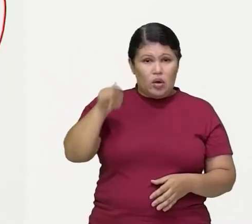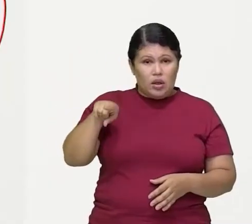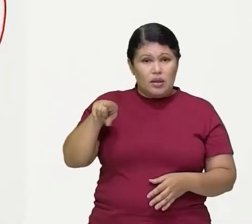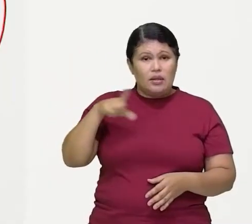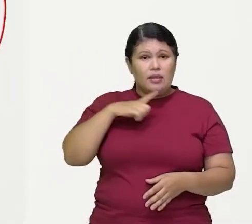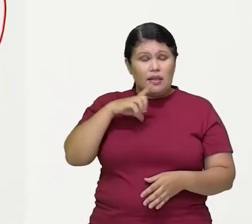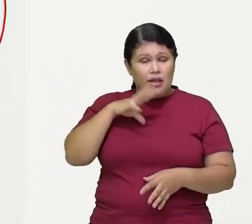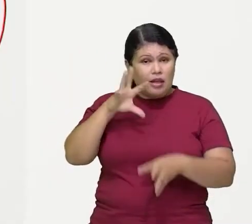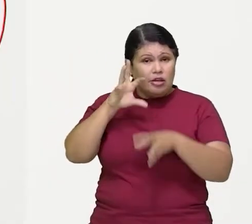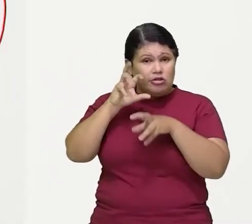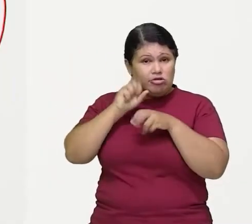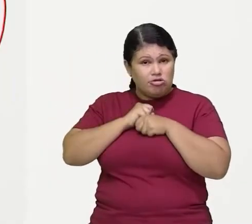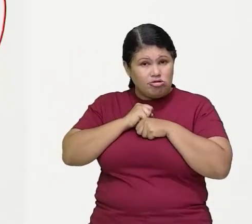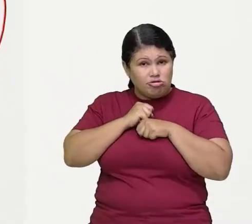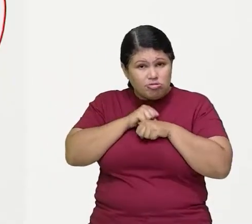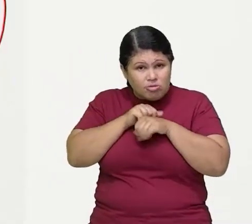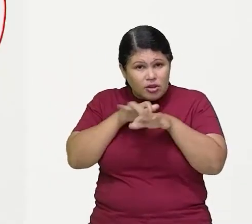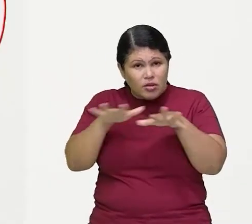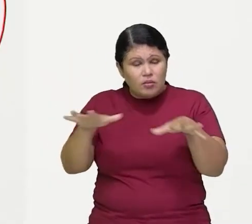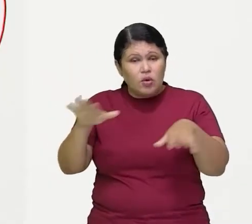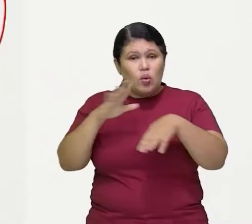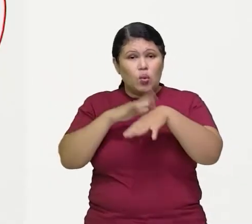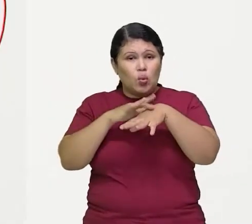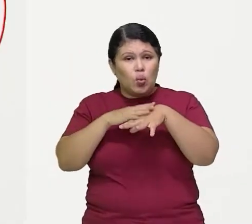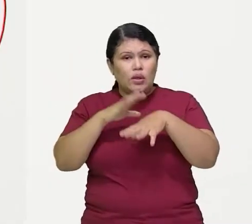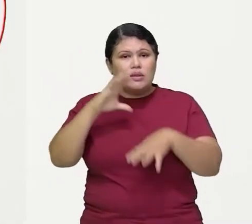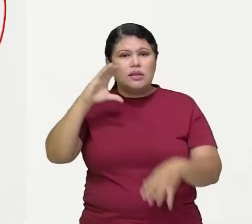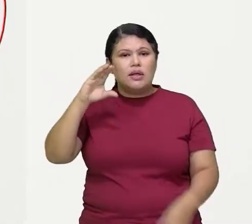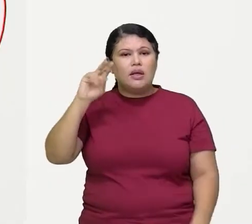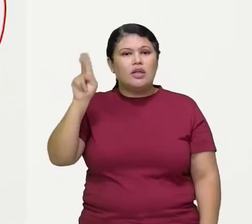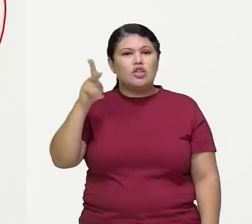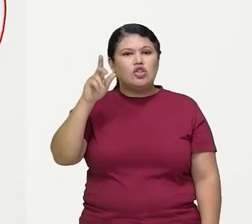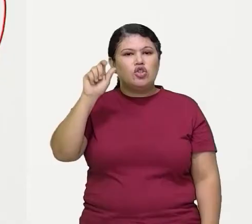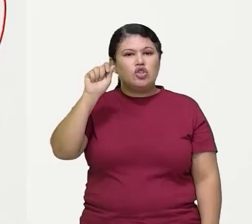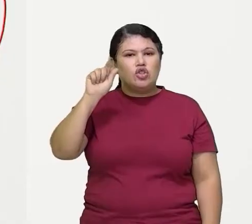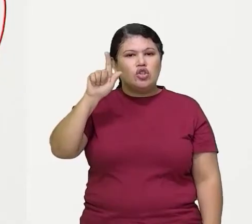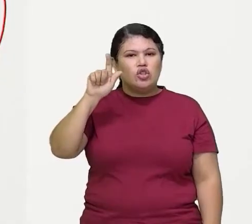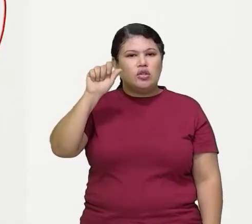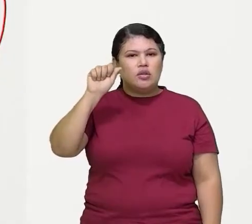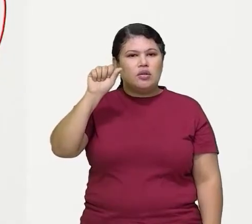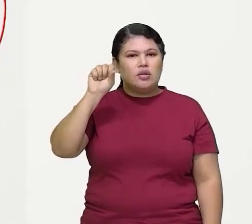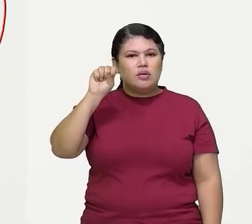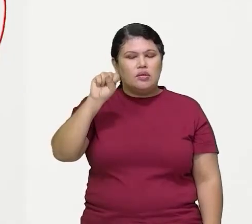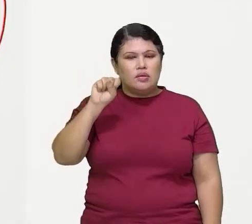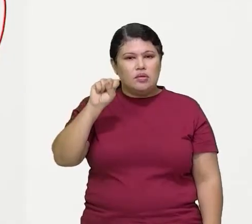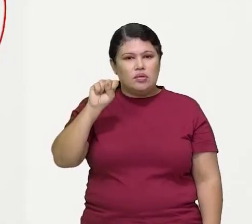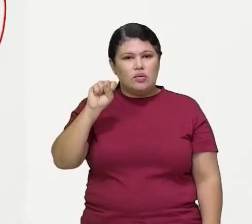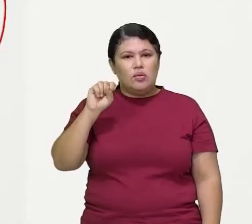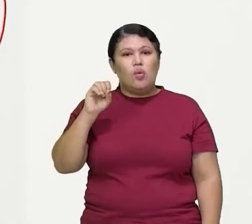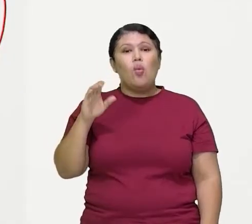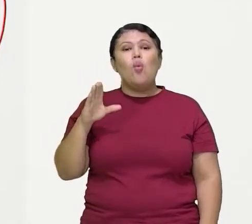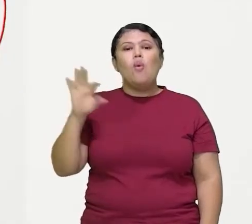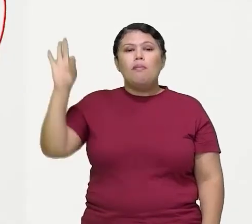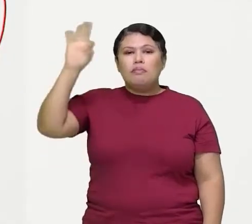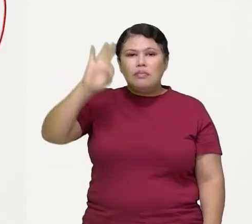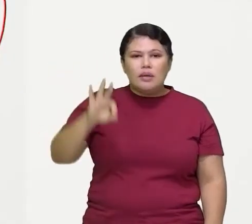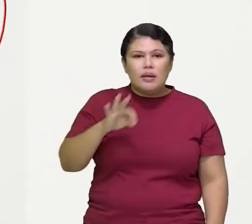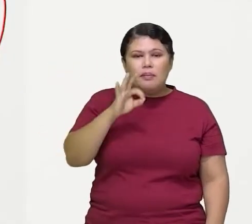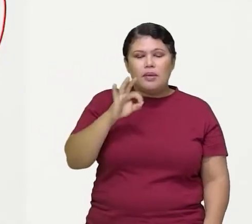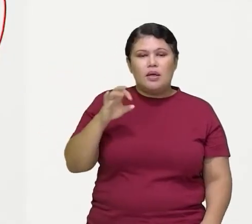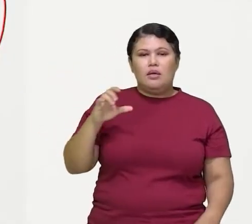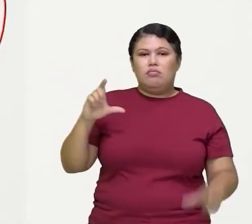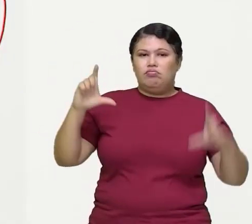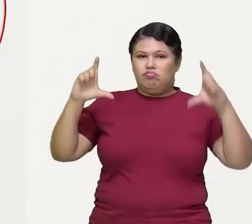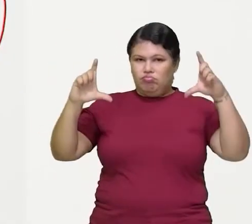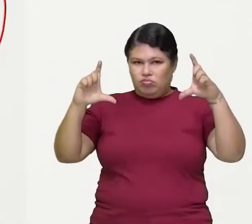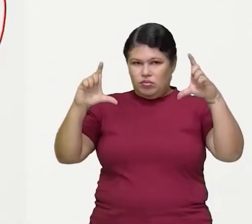é transmissor da doença de Chagas, olha aqui, ó. O barbeiro, que é transmissor